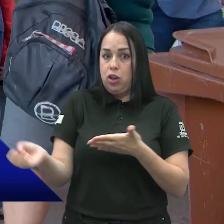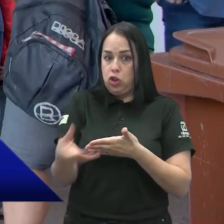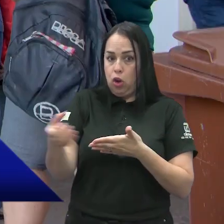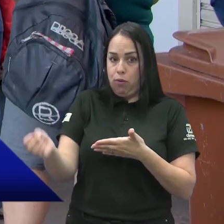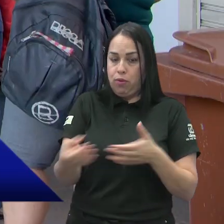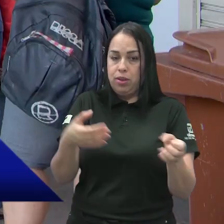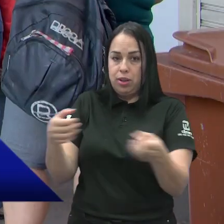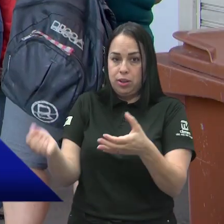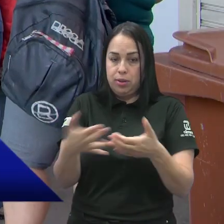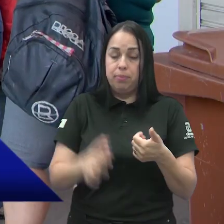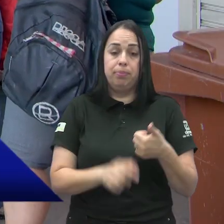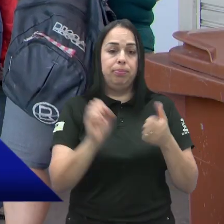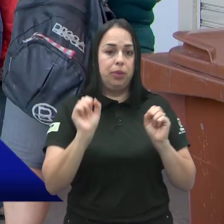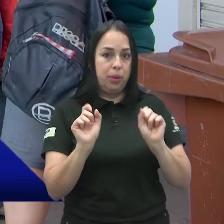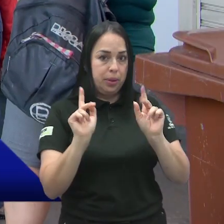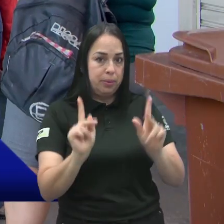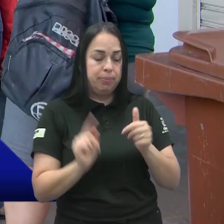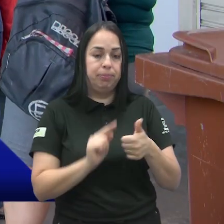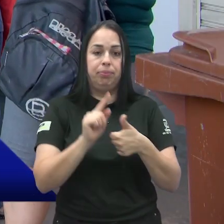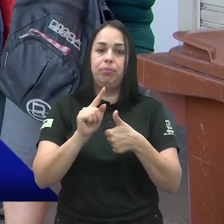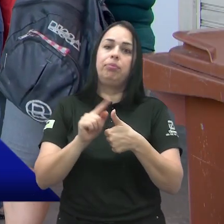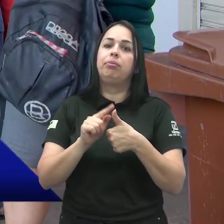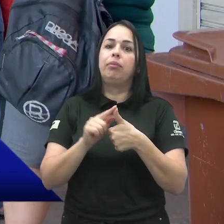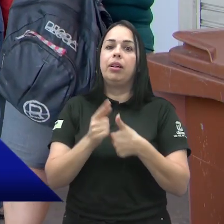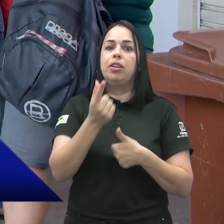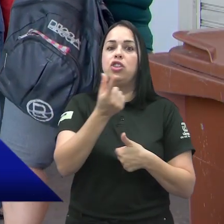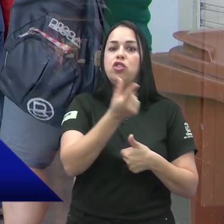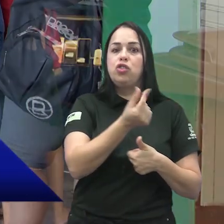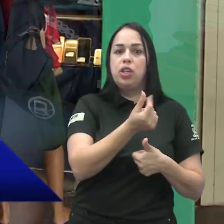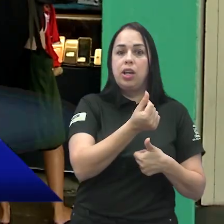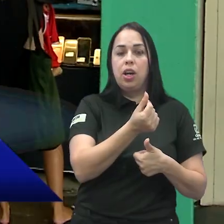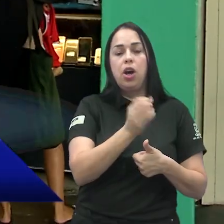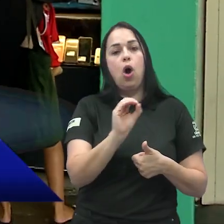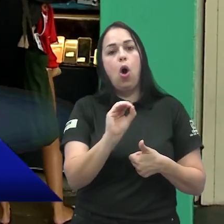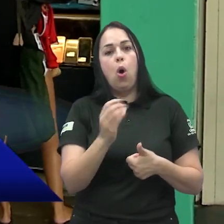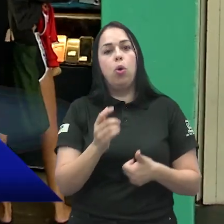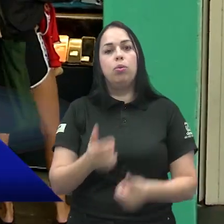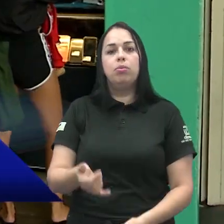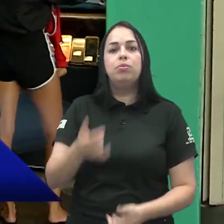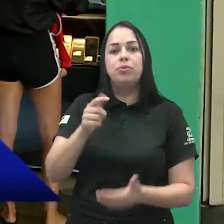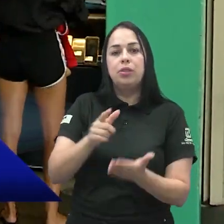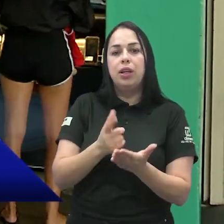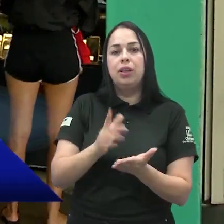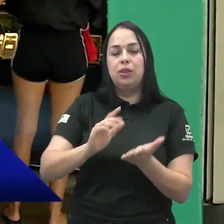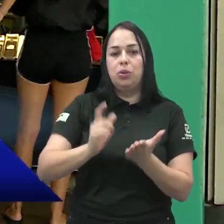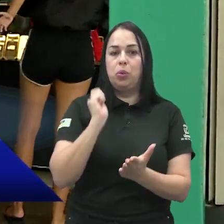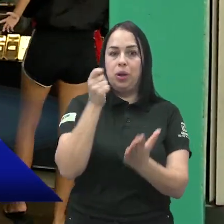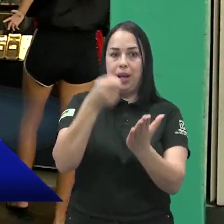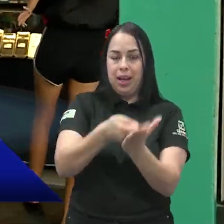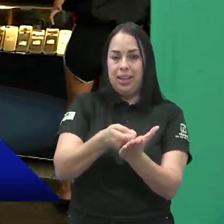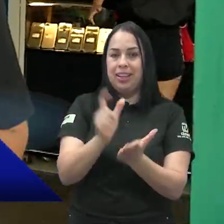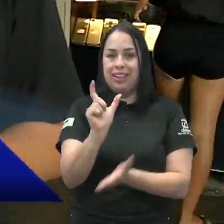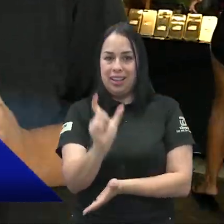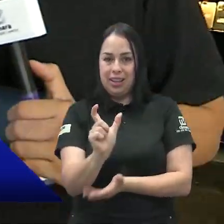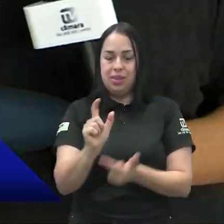ficar cada uma das tarifas, os novos preços, tá bom? Ó, valor dinheiro ou meios digitais. O valor normal vai para